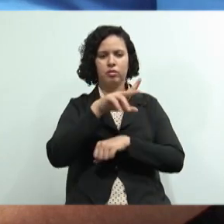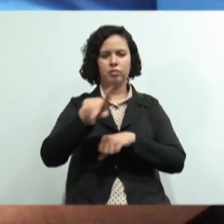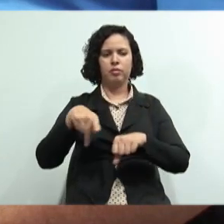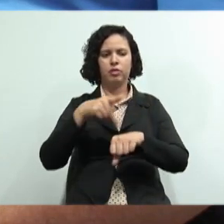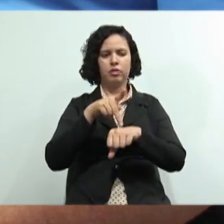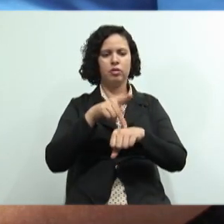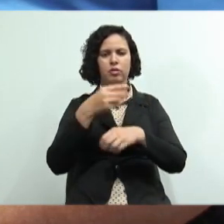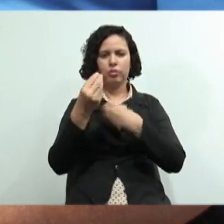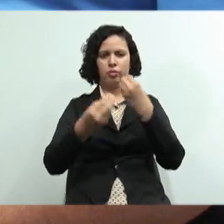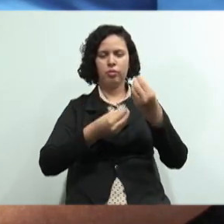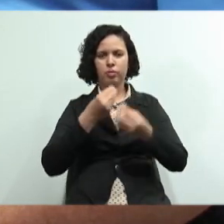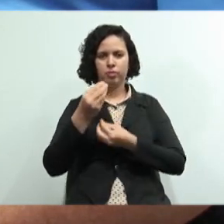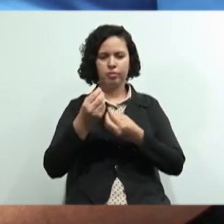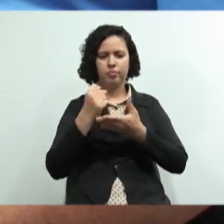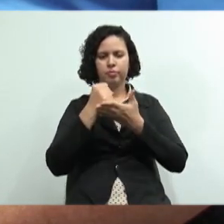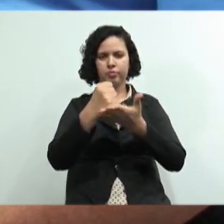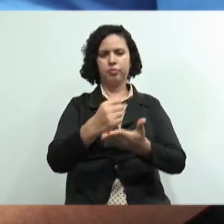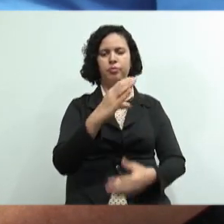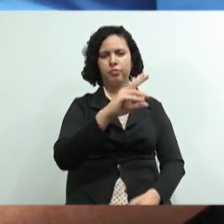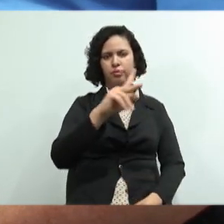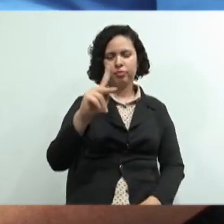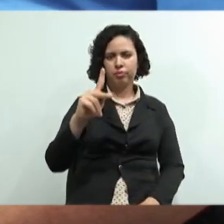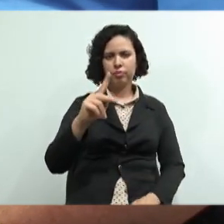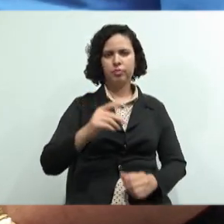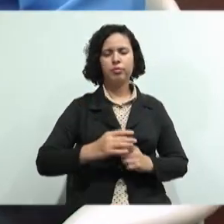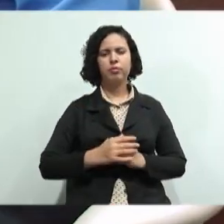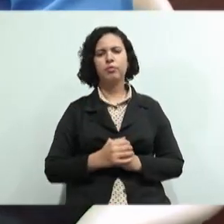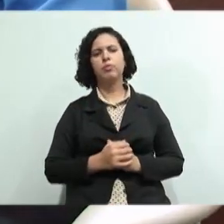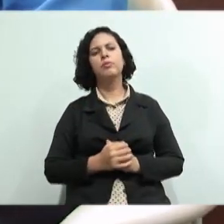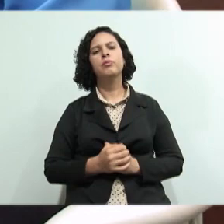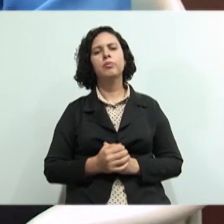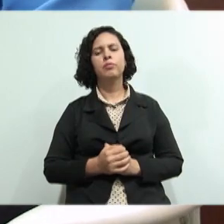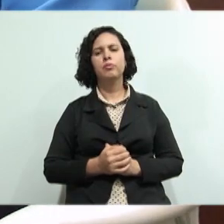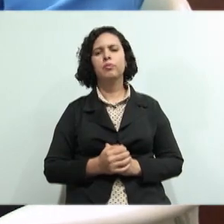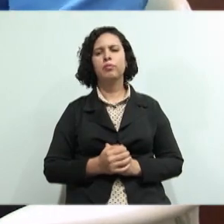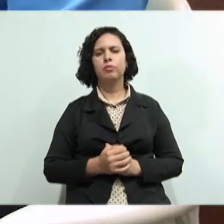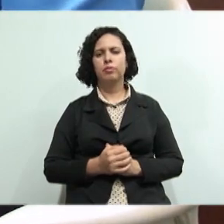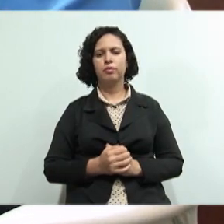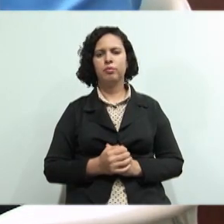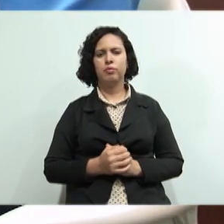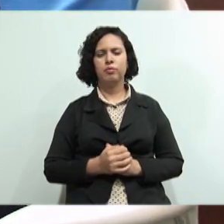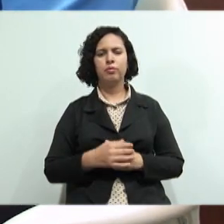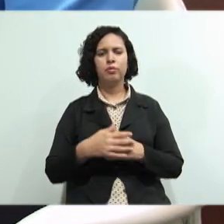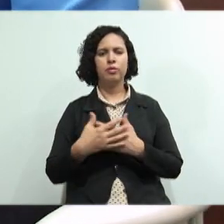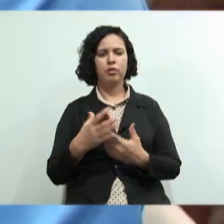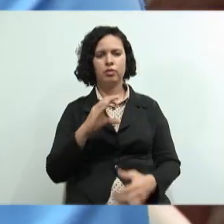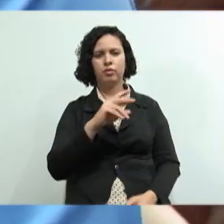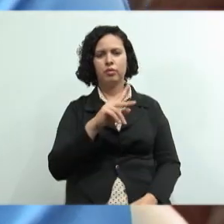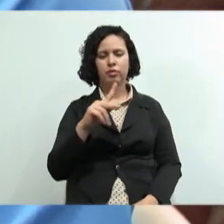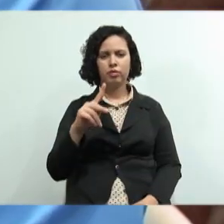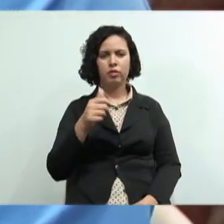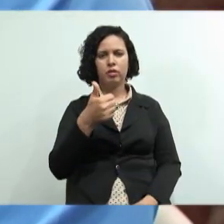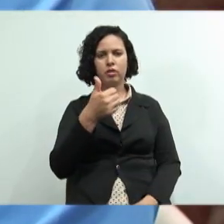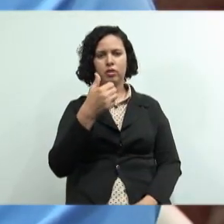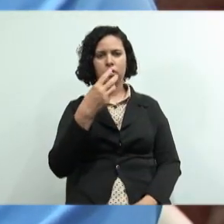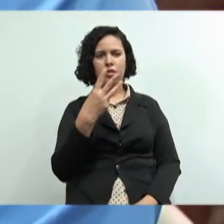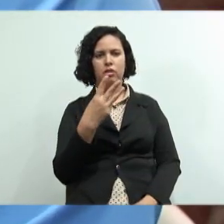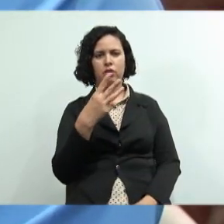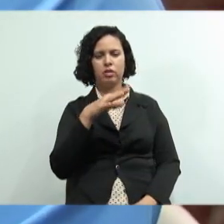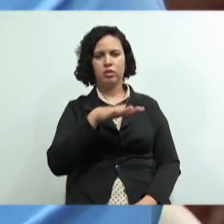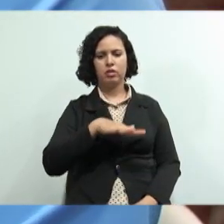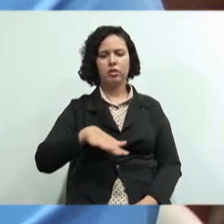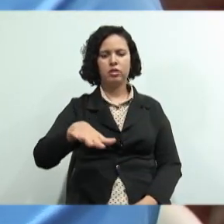que funciona uma cooperativa agropecuária? Cooperativismo é 13 ramos, porém no último